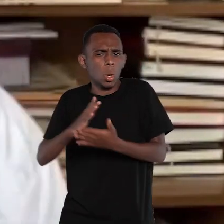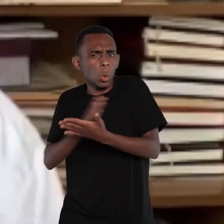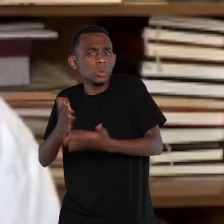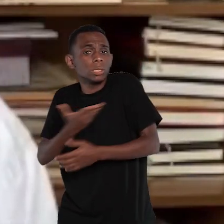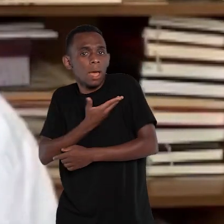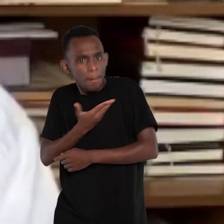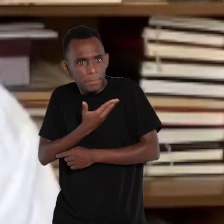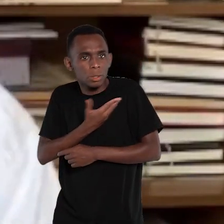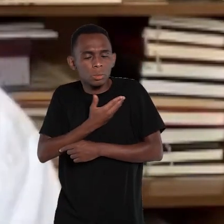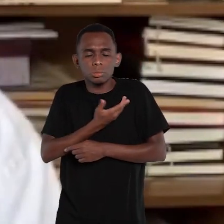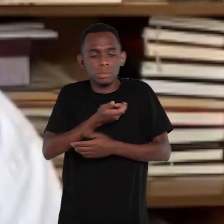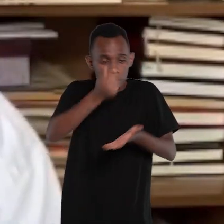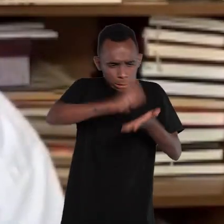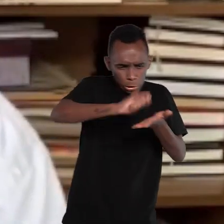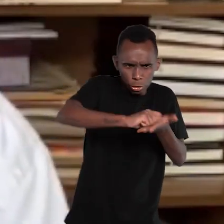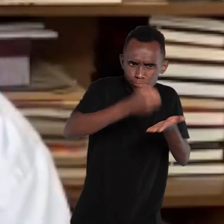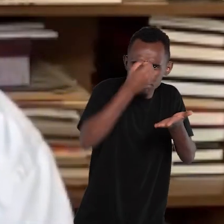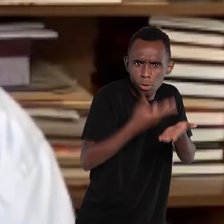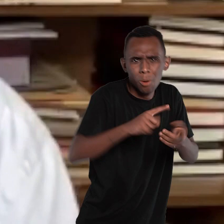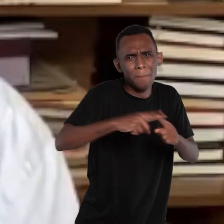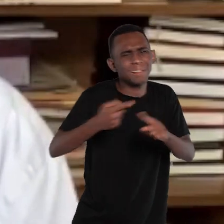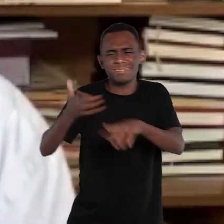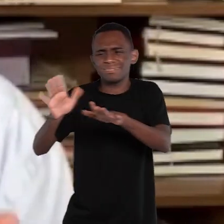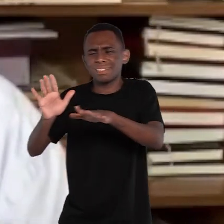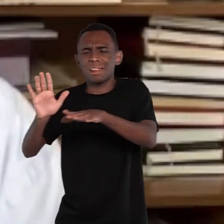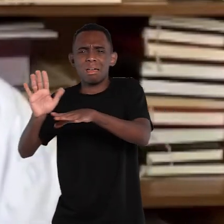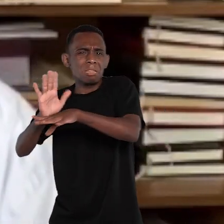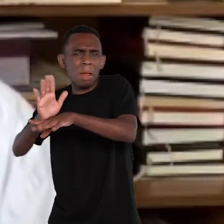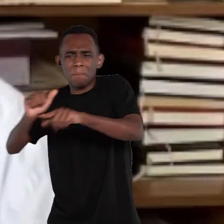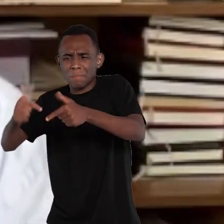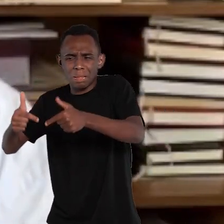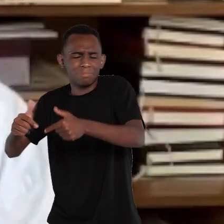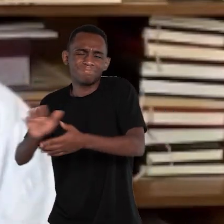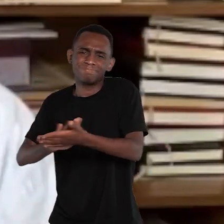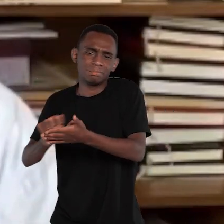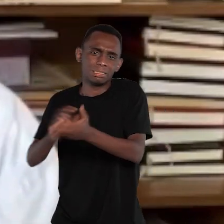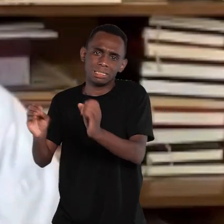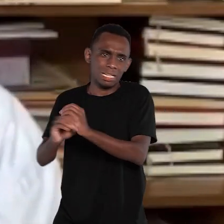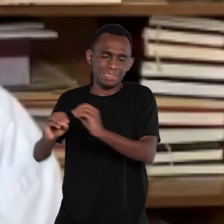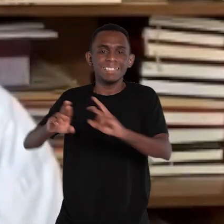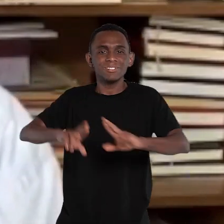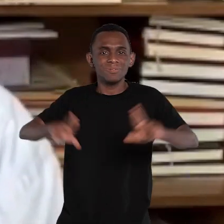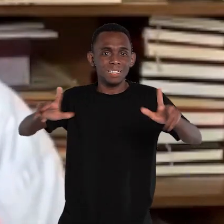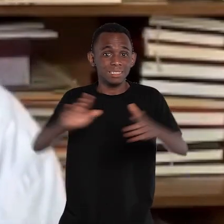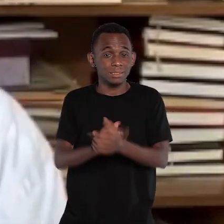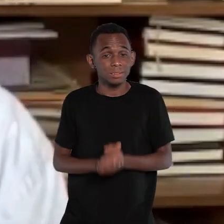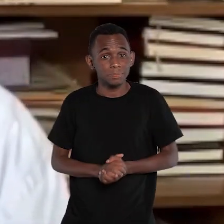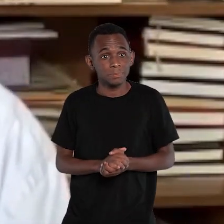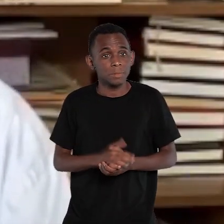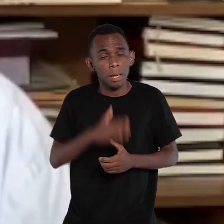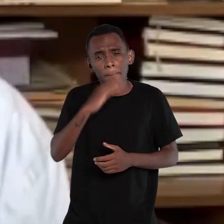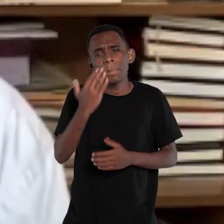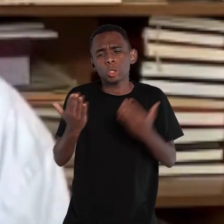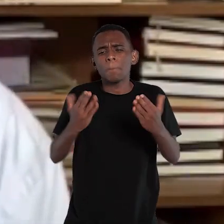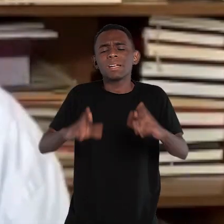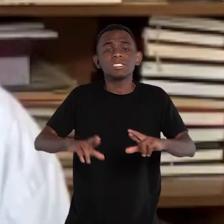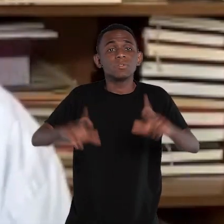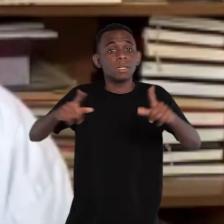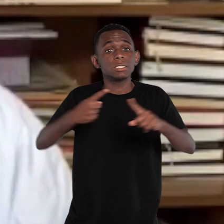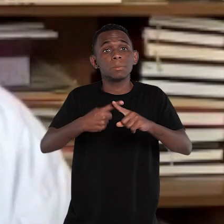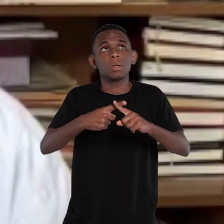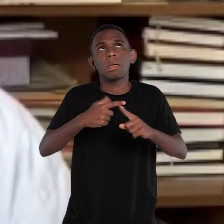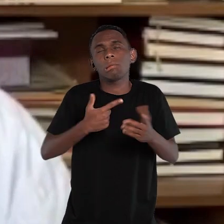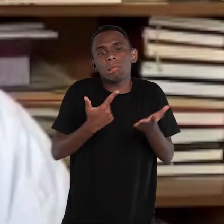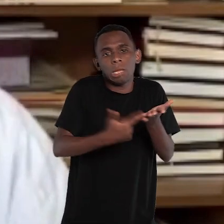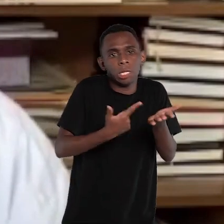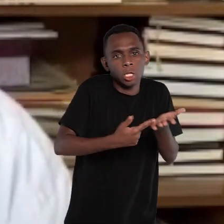tenho amigos que são escritores e não se metem com o cinema. Porque existe uma diferença básica entre literatura e cinema, que é, na literatura